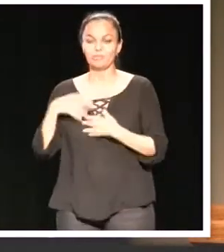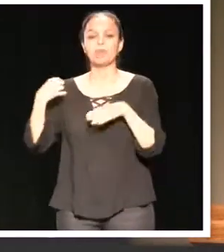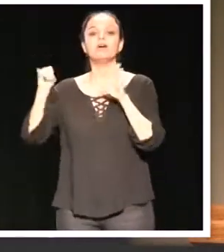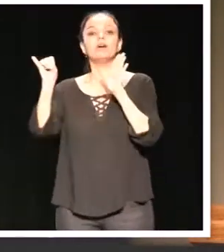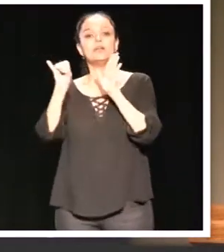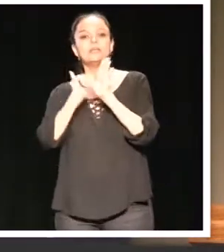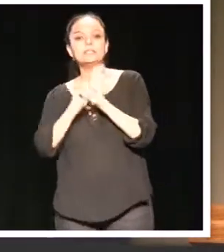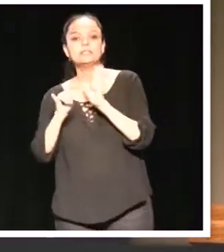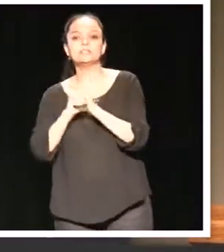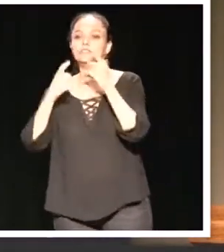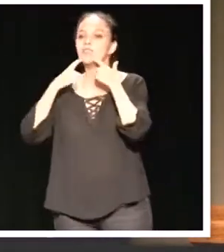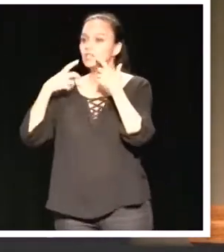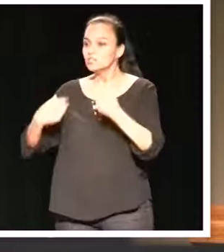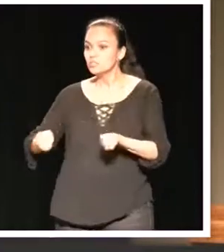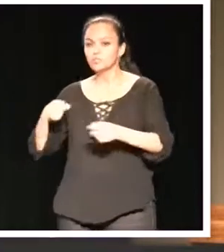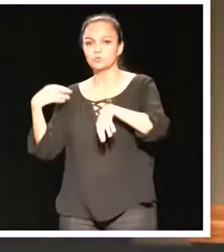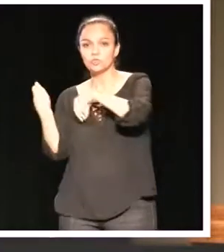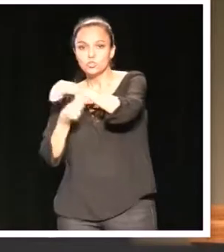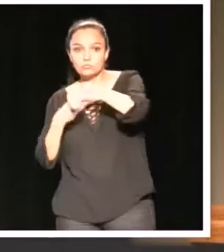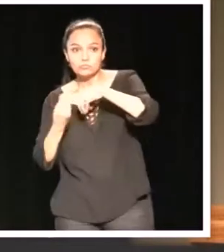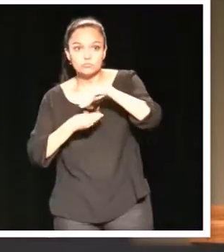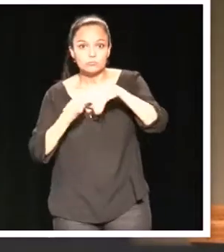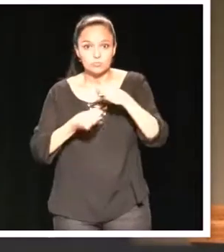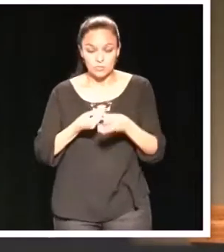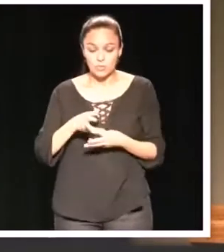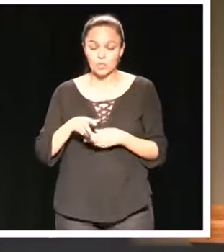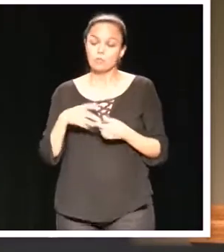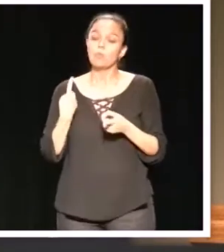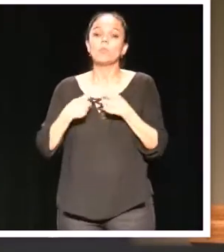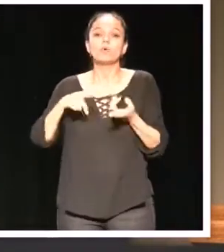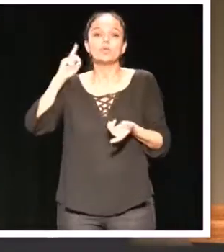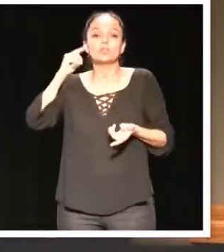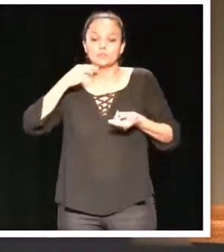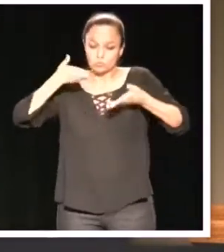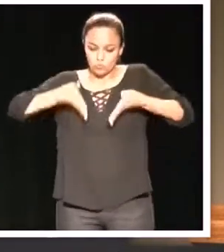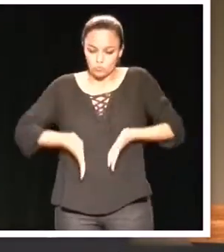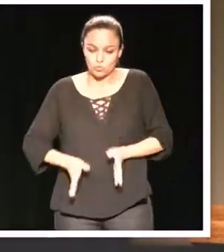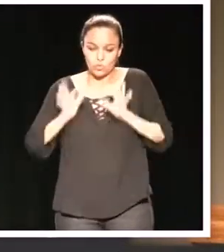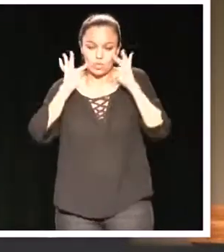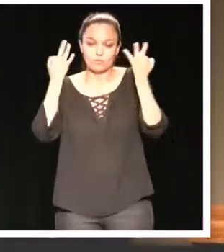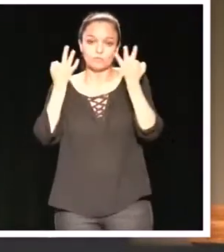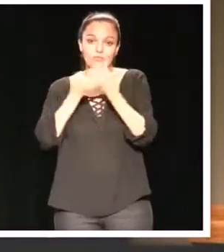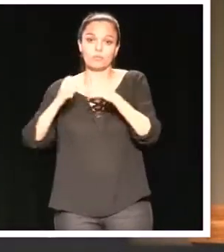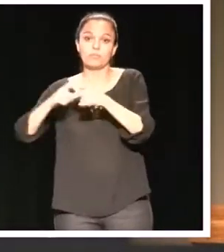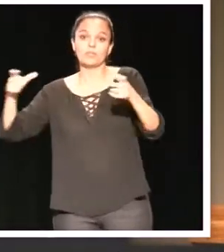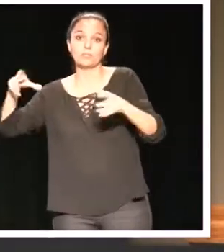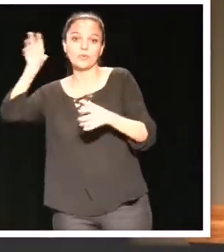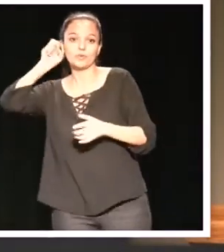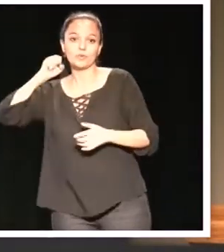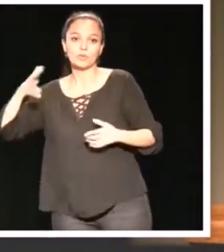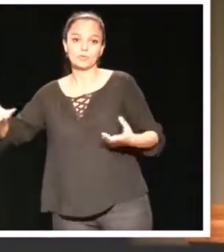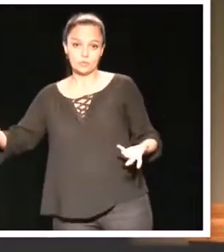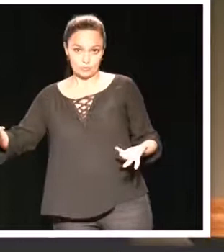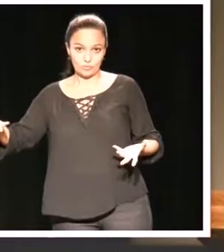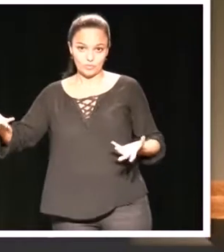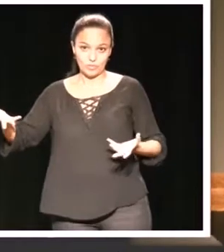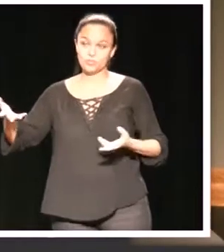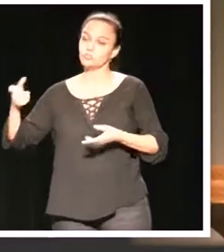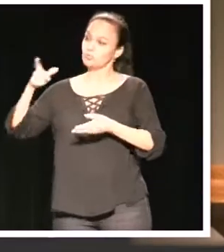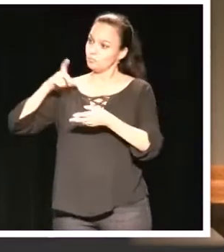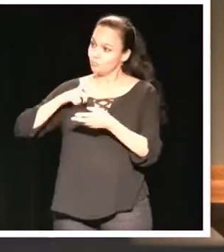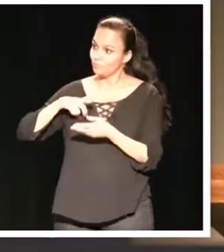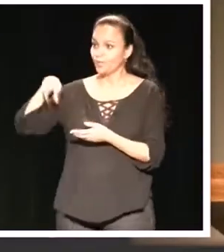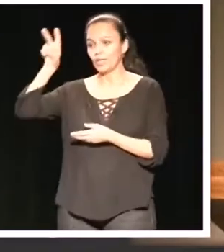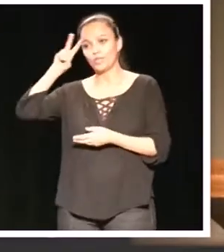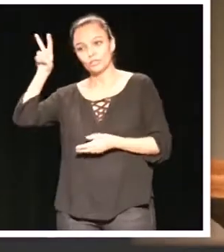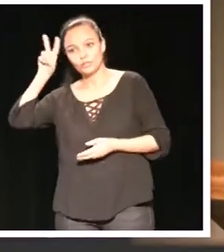híbridas. Porque o surdo nasce, normalmente, numa família ouvinte, é parte de uma tradição histórica dessa família,